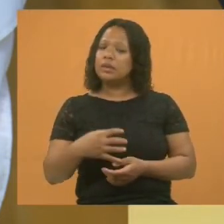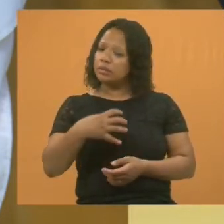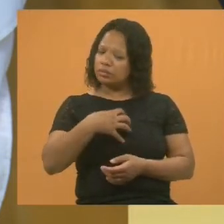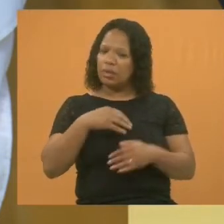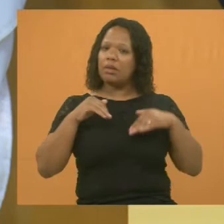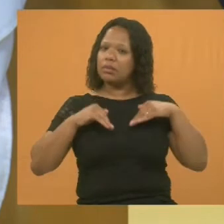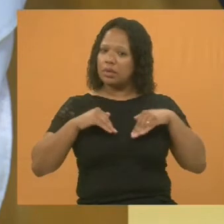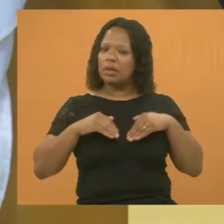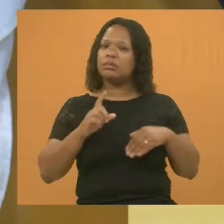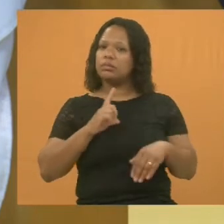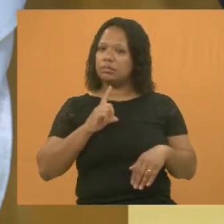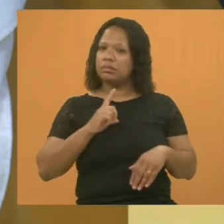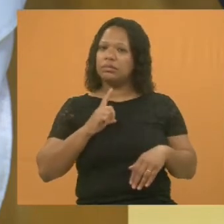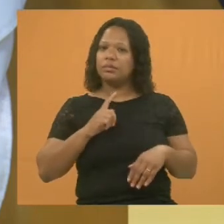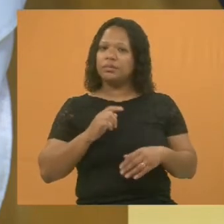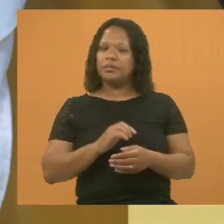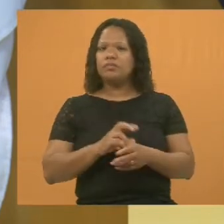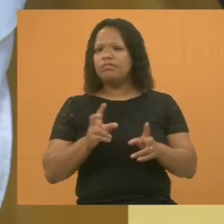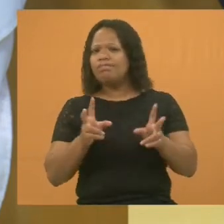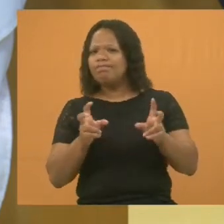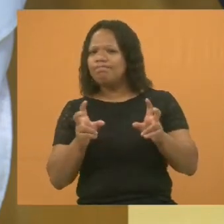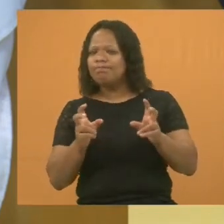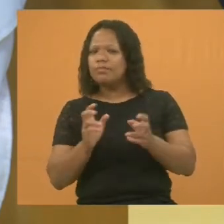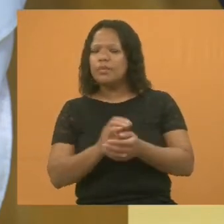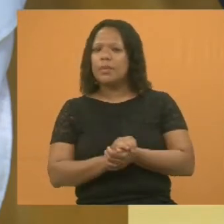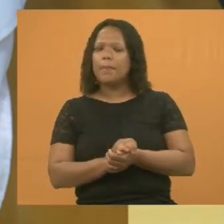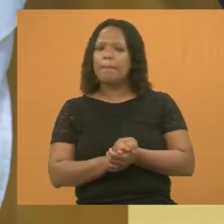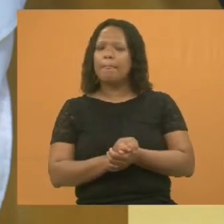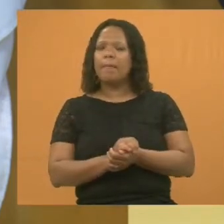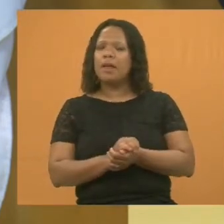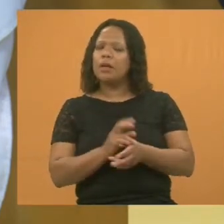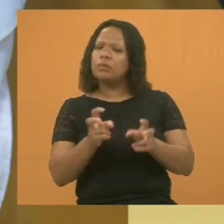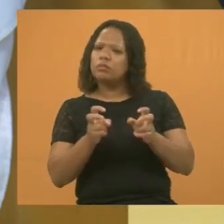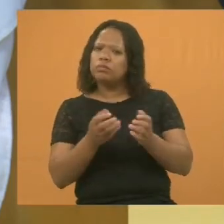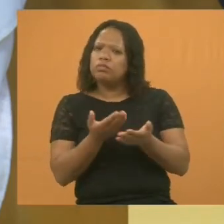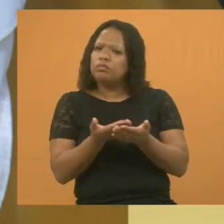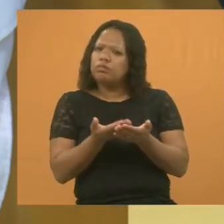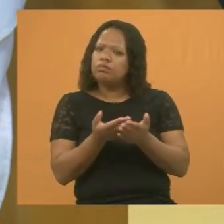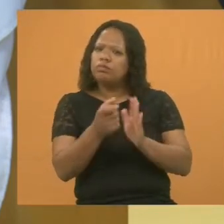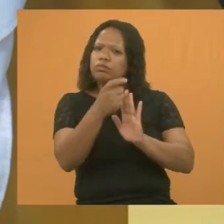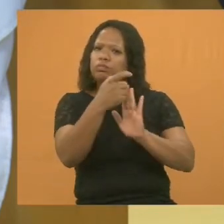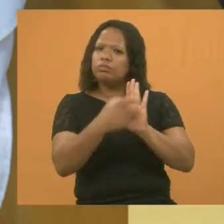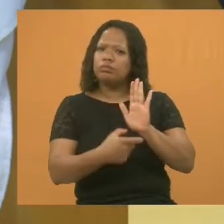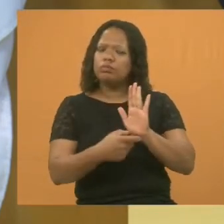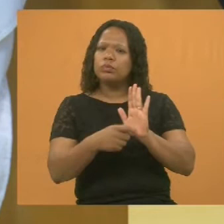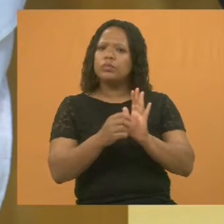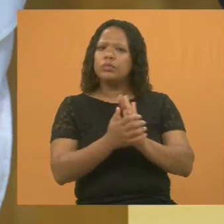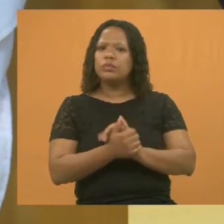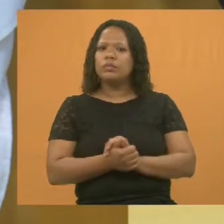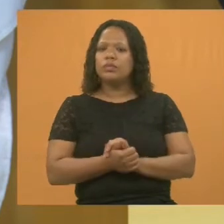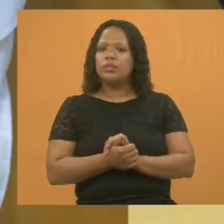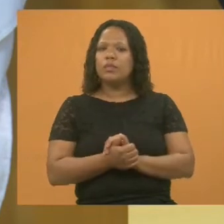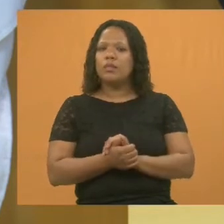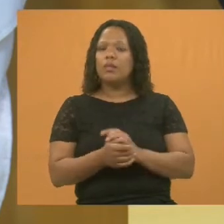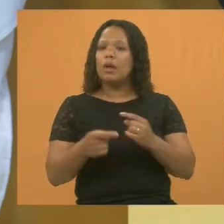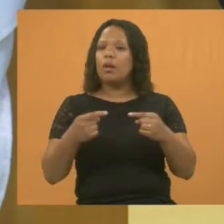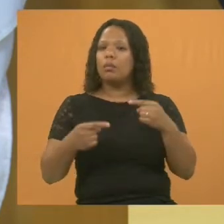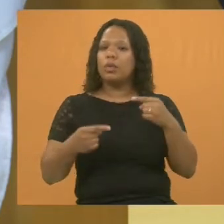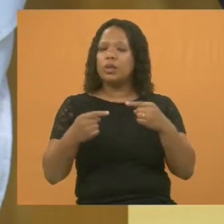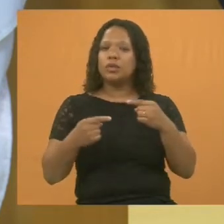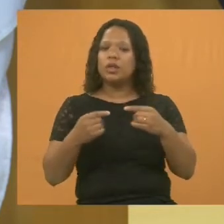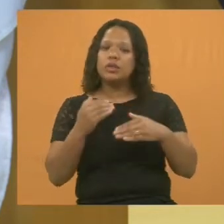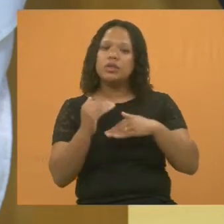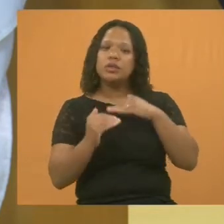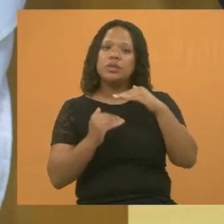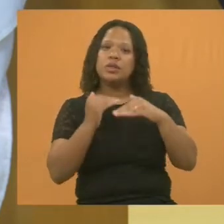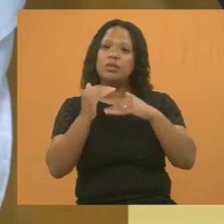existe. Então, ao se analisar o plano diretor, verificamos que nós temos aí a política de